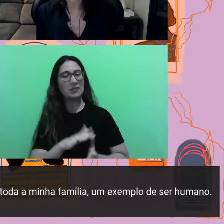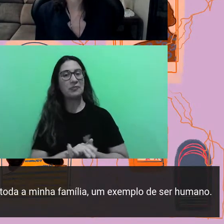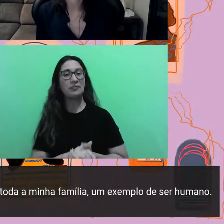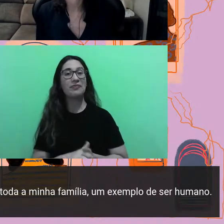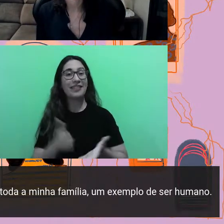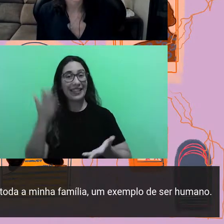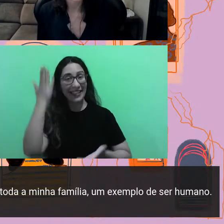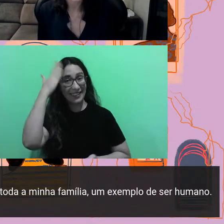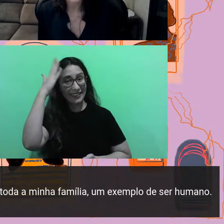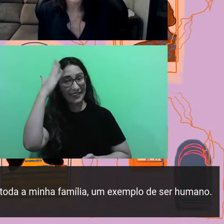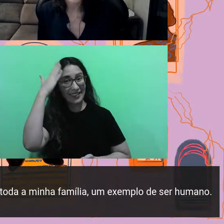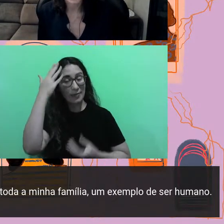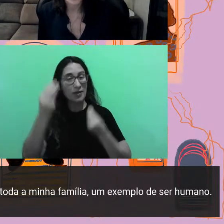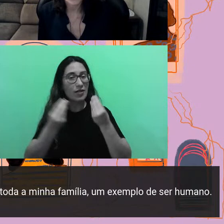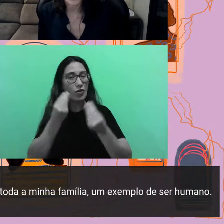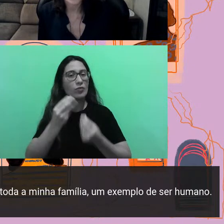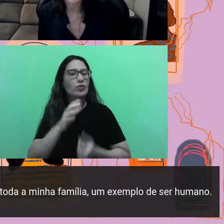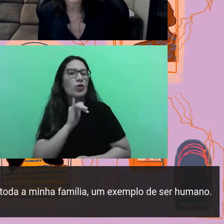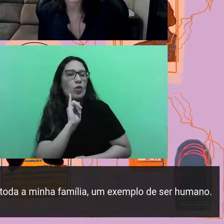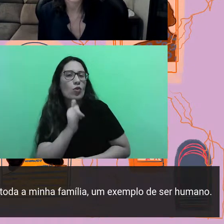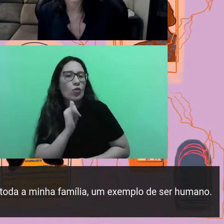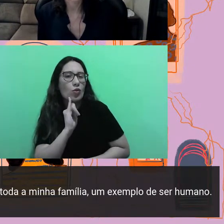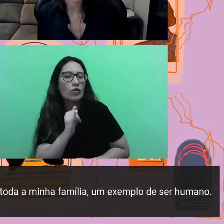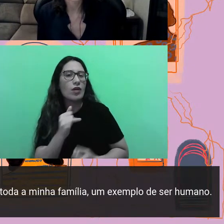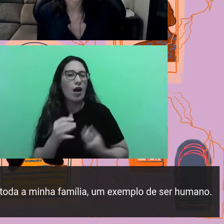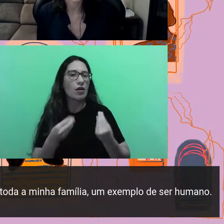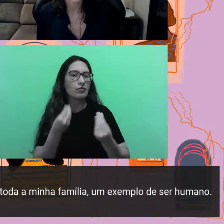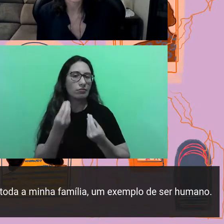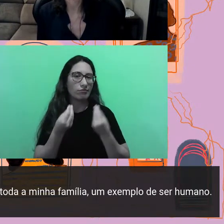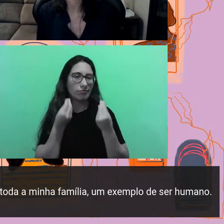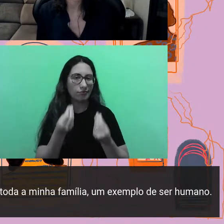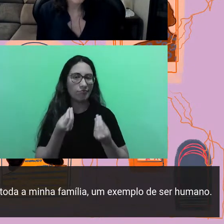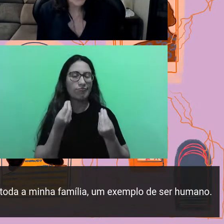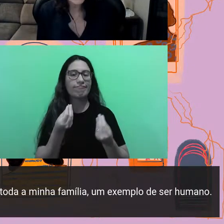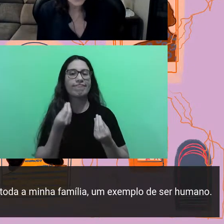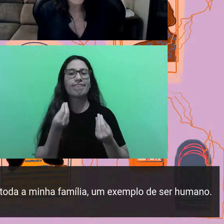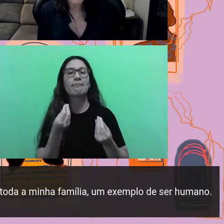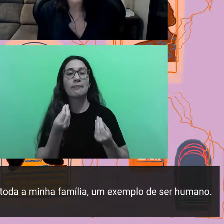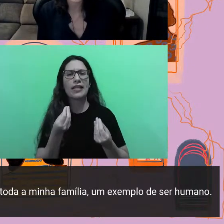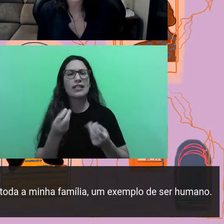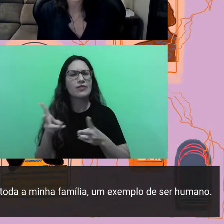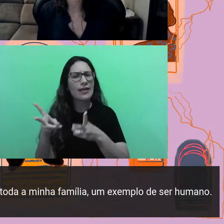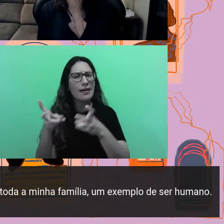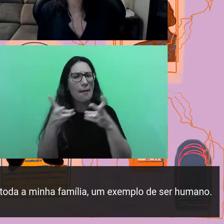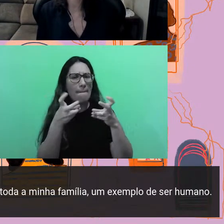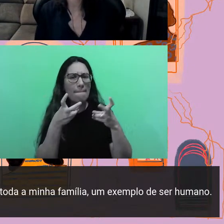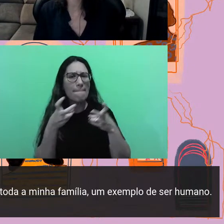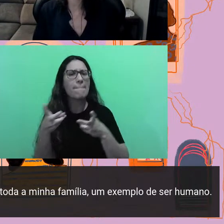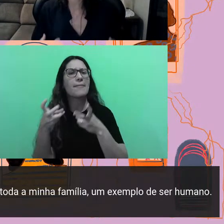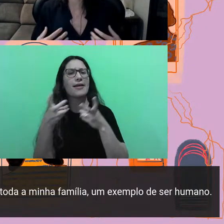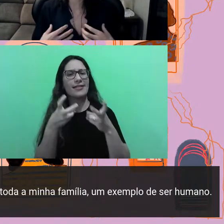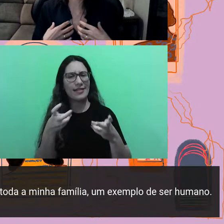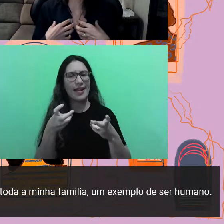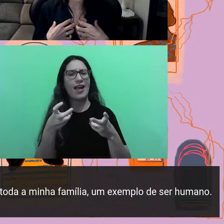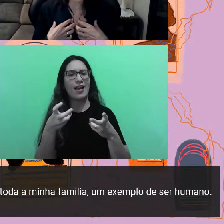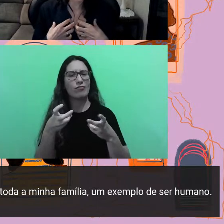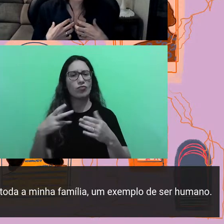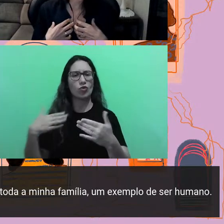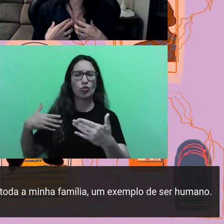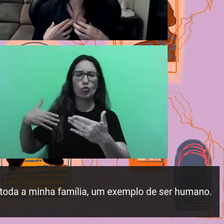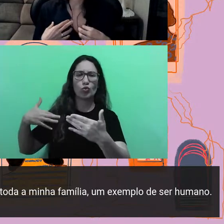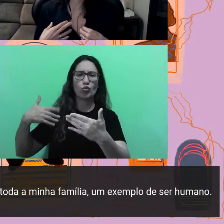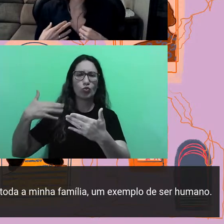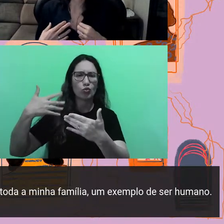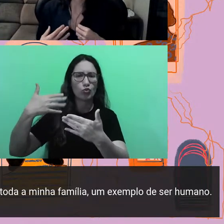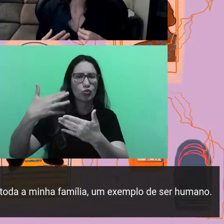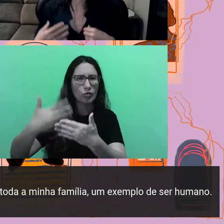você contasse um pouquinho para a gente, assim, né? Se você percebe, né, o quanto a sua trajetória, né,